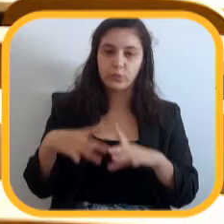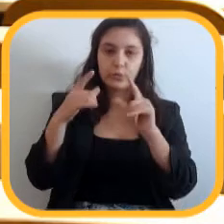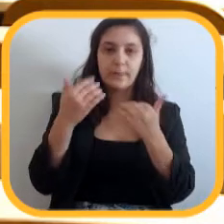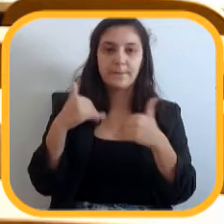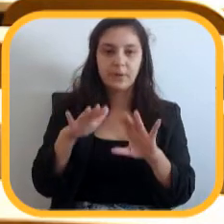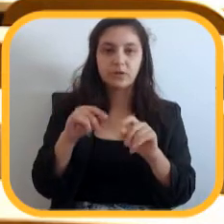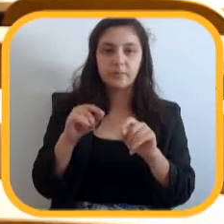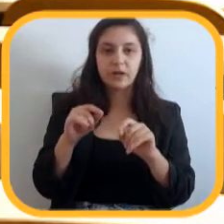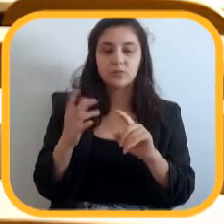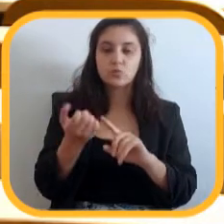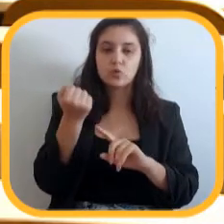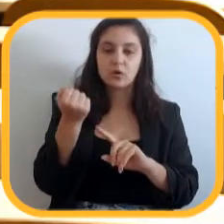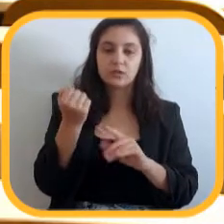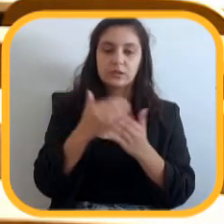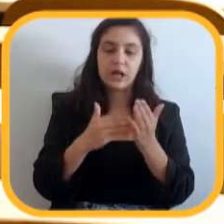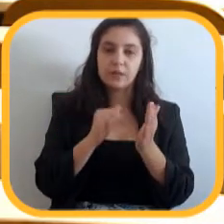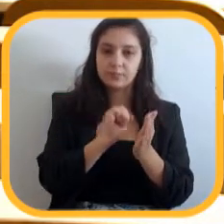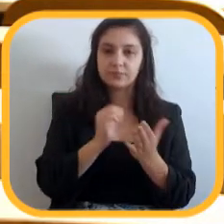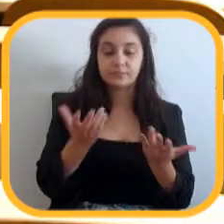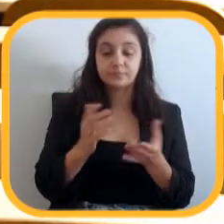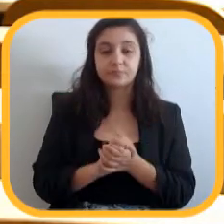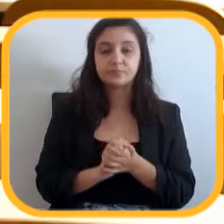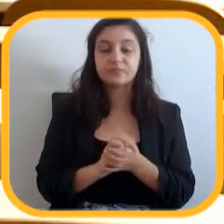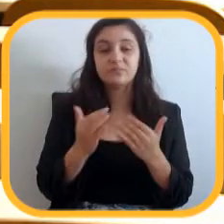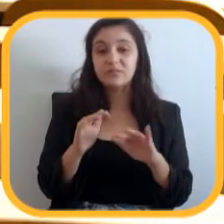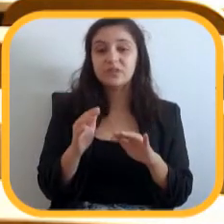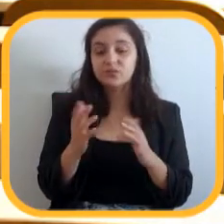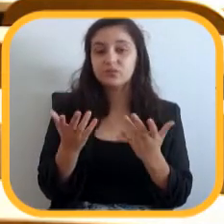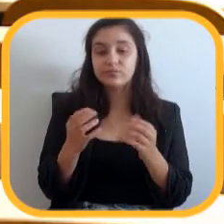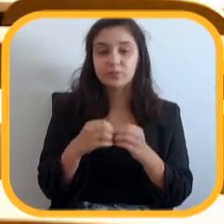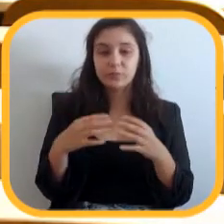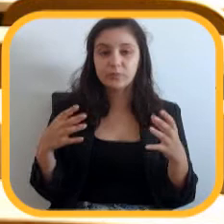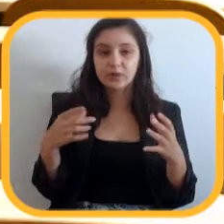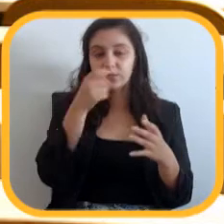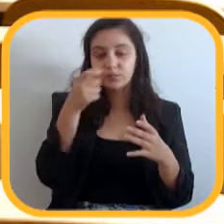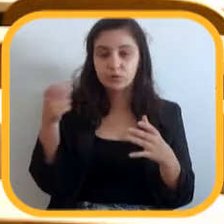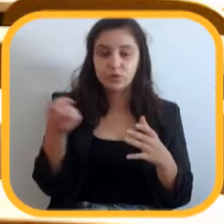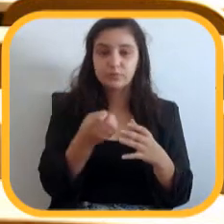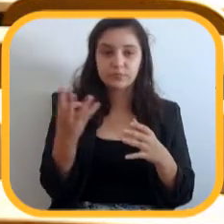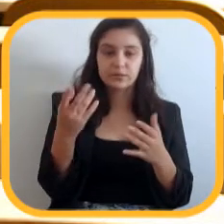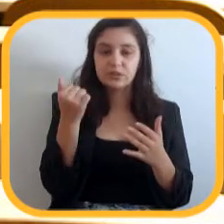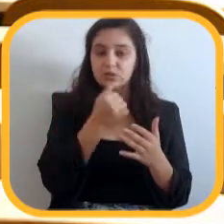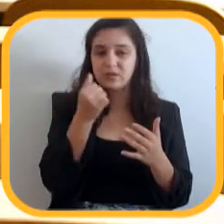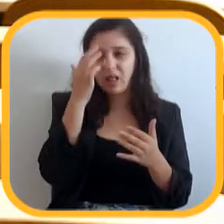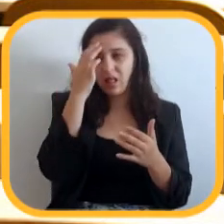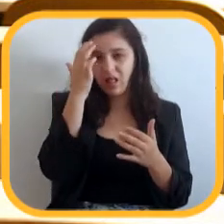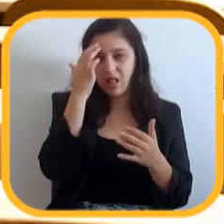desenvolvimento pessoal, mas também para o seu sucesso académico. No entanto, tem-se vindo a assistir a um aumento de episódios de sofrimento